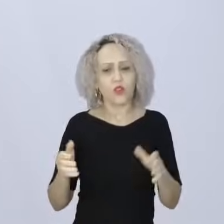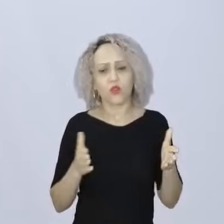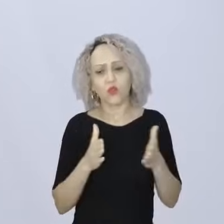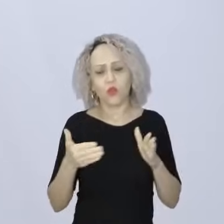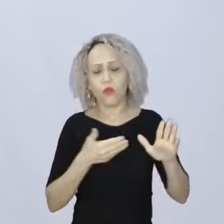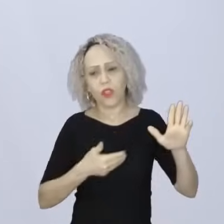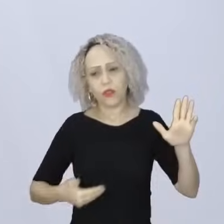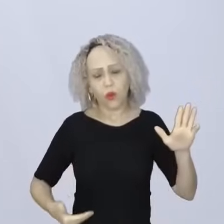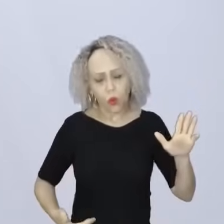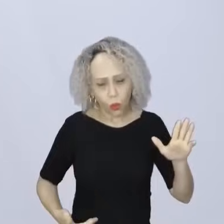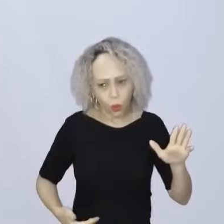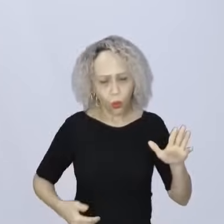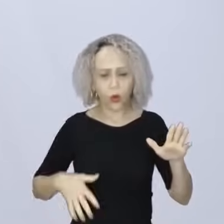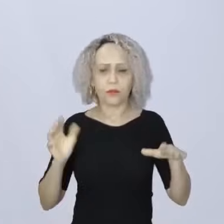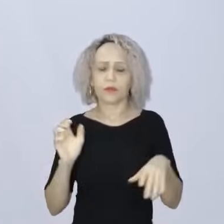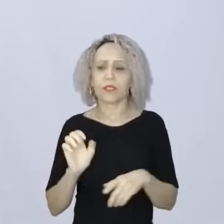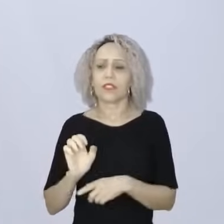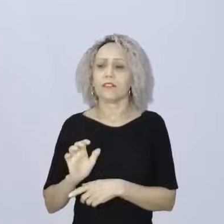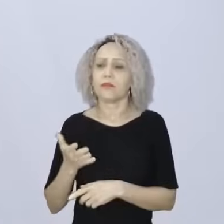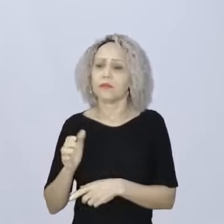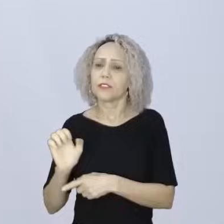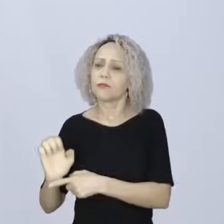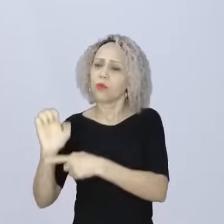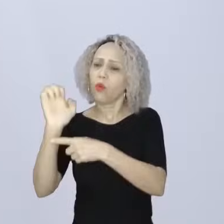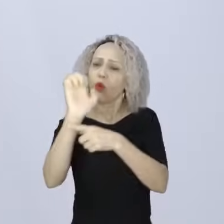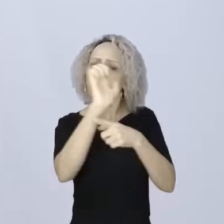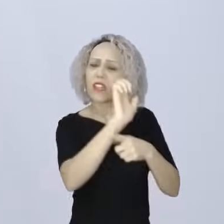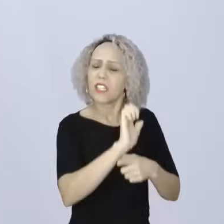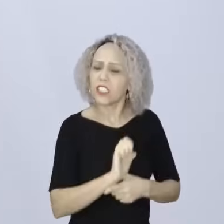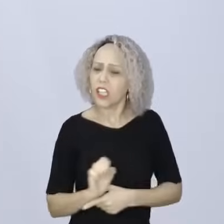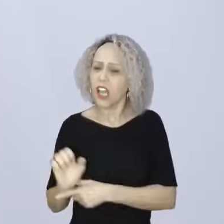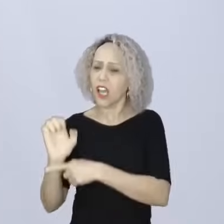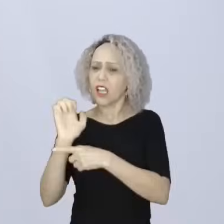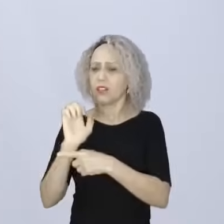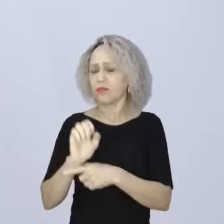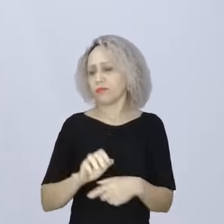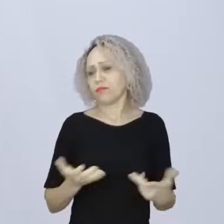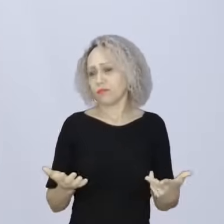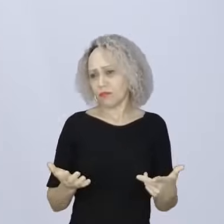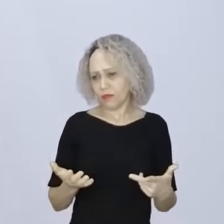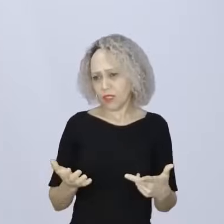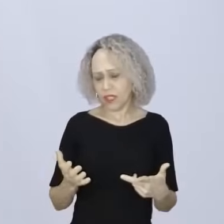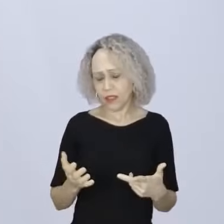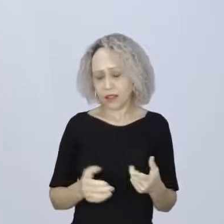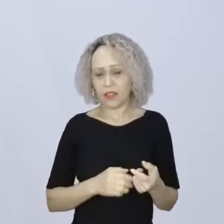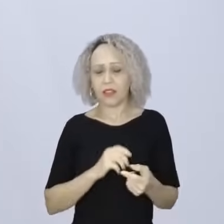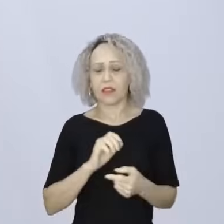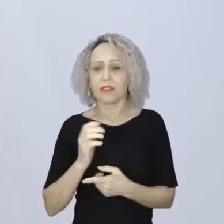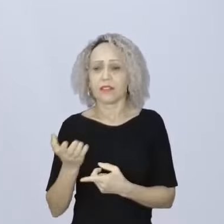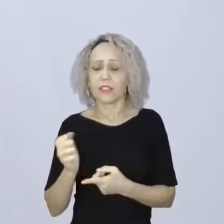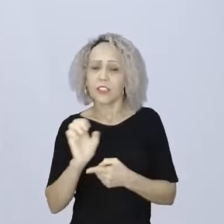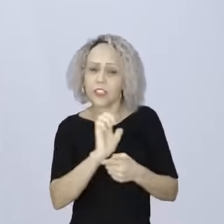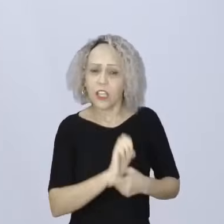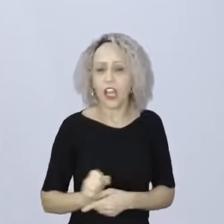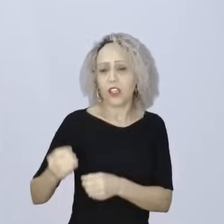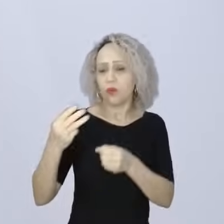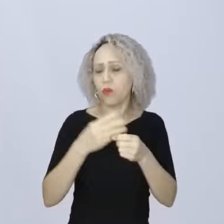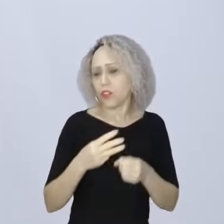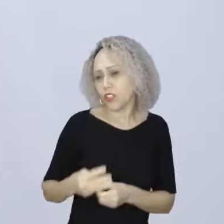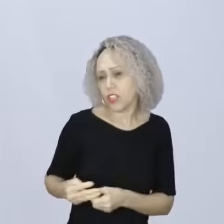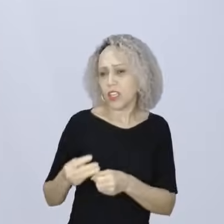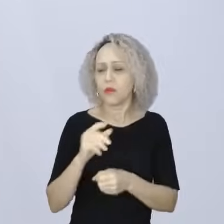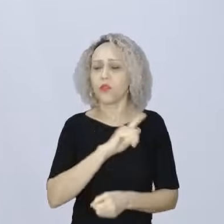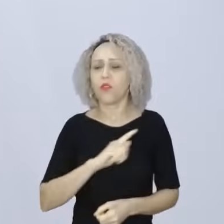os governos nos 3 entes federados, mas os parlamentos também nos seus 3 entes federados e a sociedade civil organizada, o